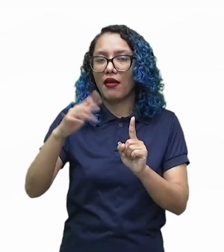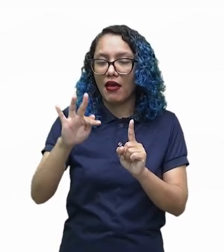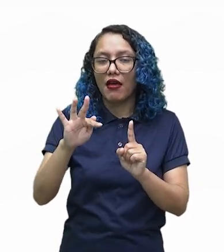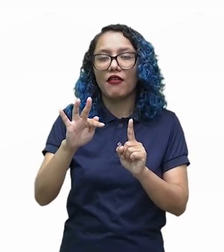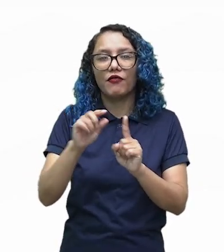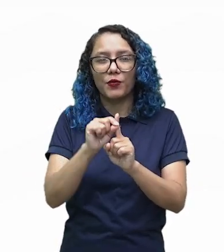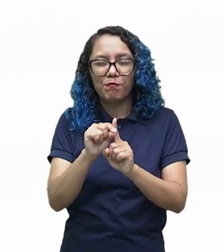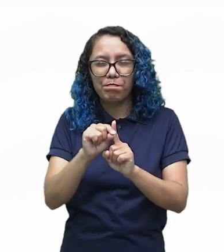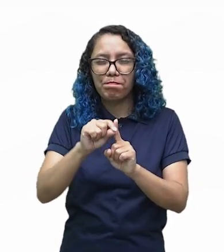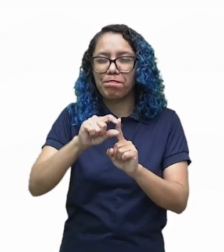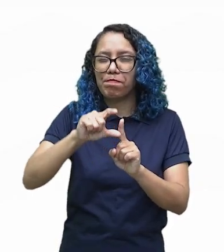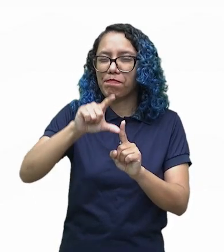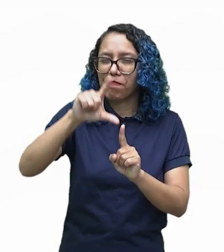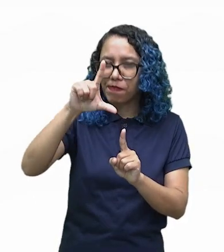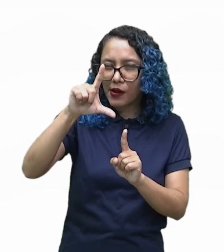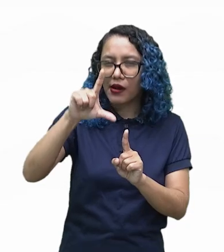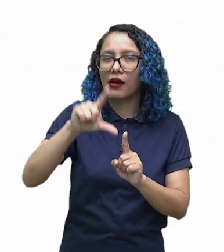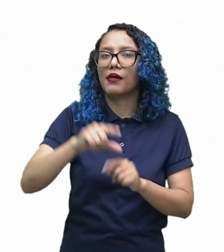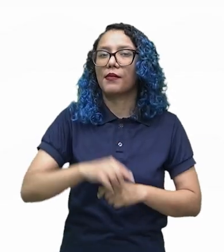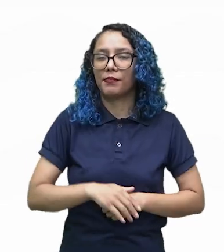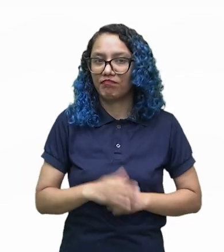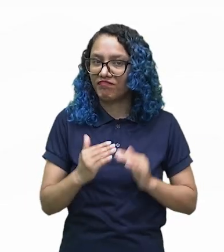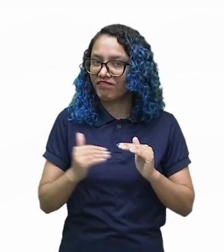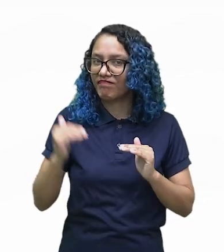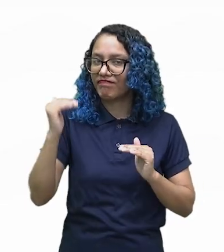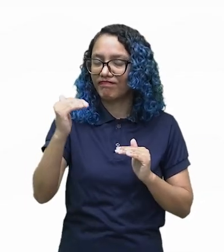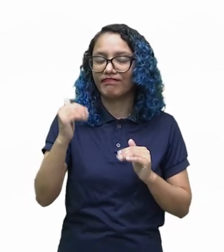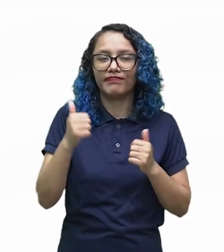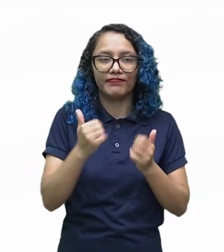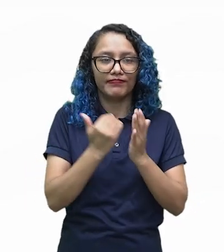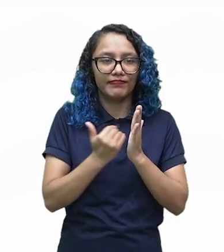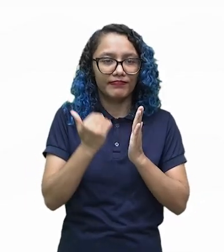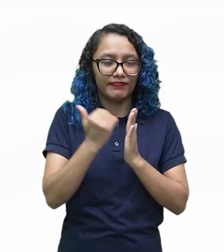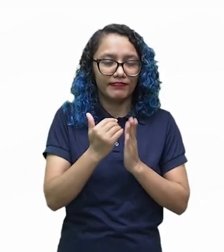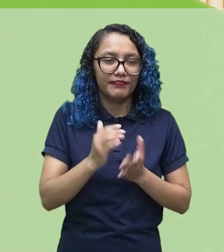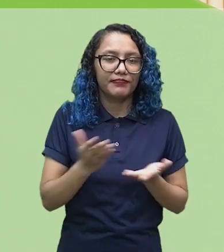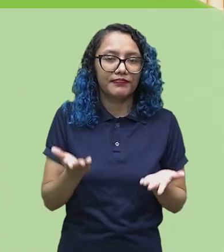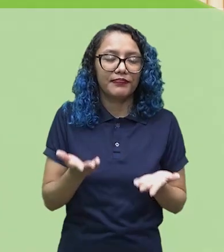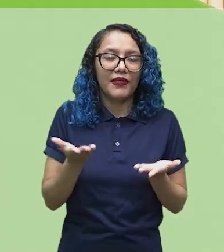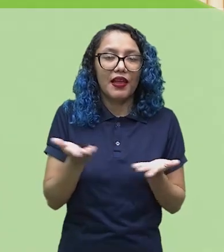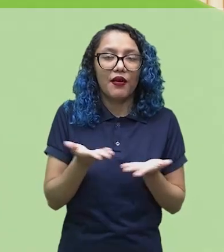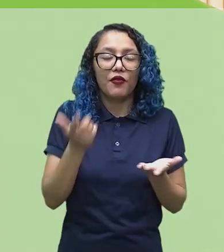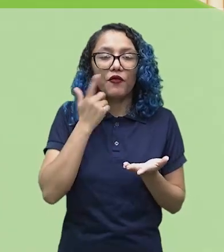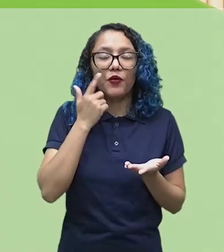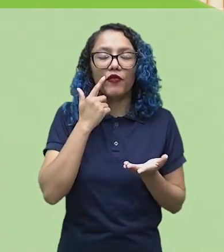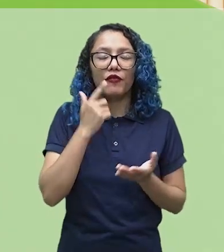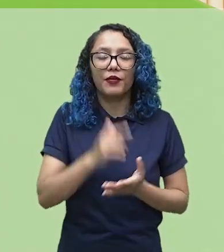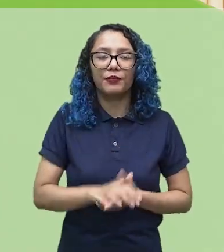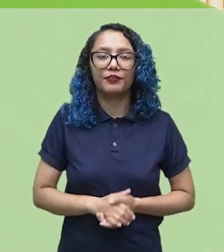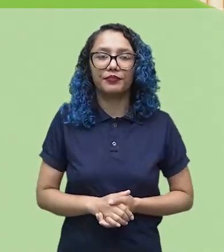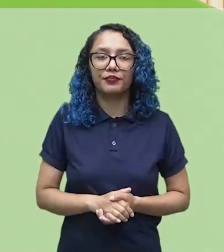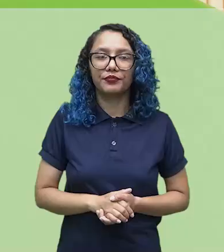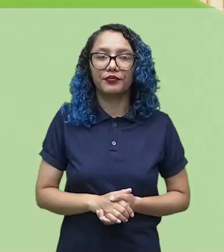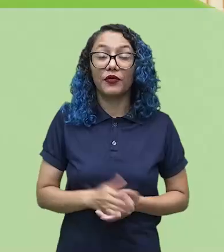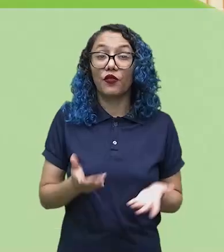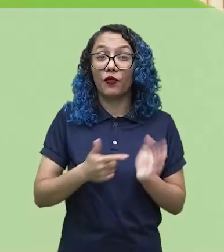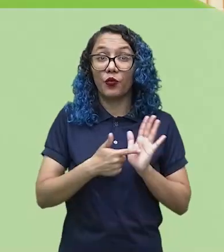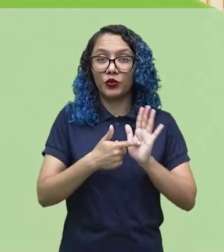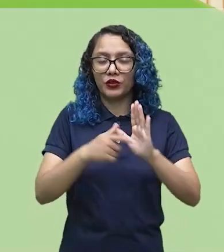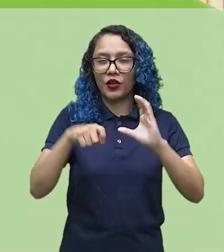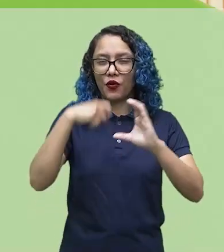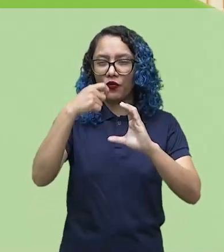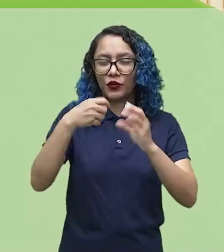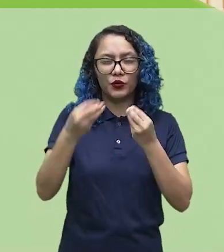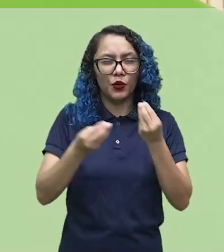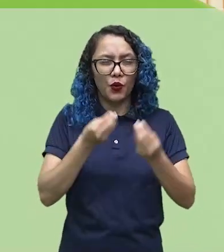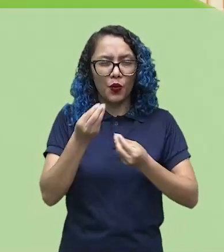substâncias costumam ser muito altos. Agora, a gente vai, né, observar aqui no vídeo, né,